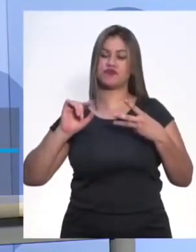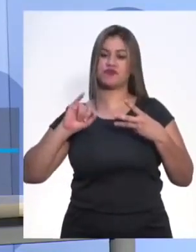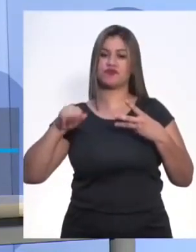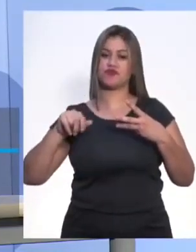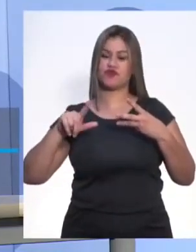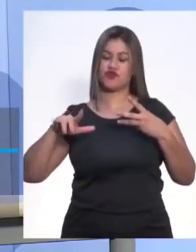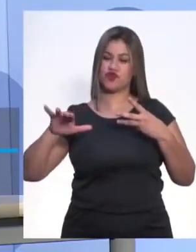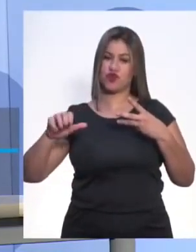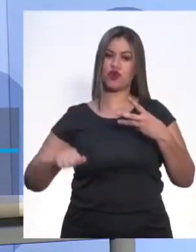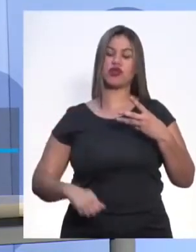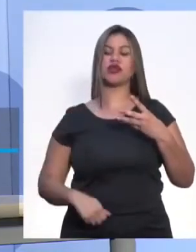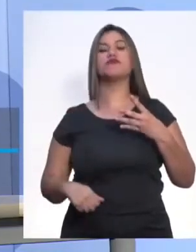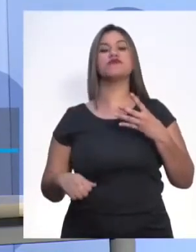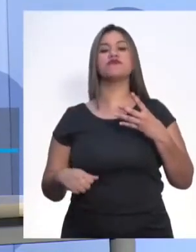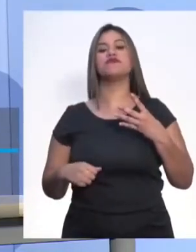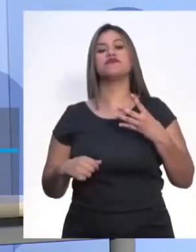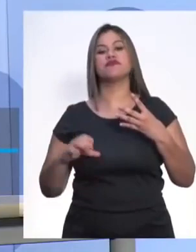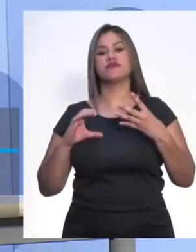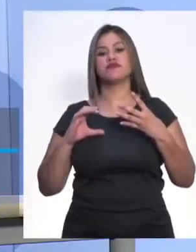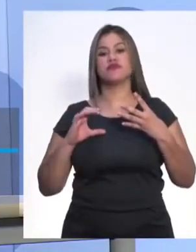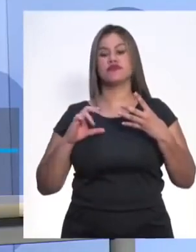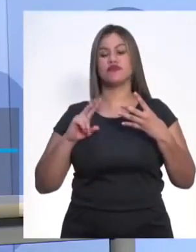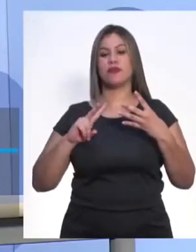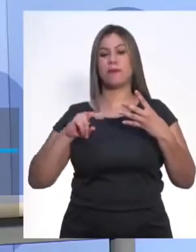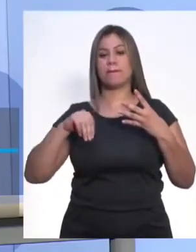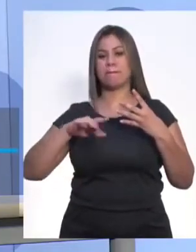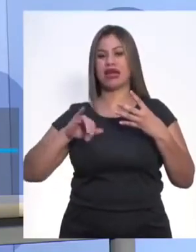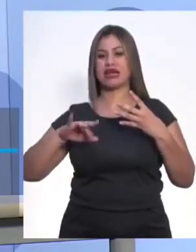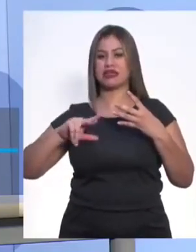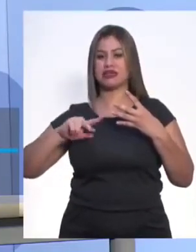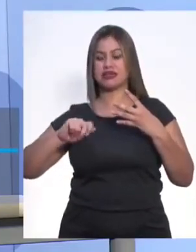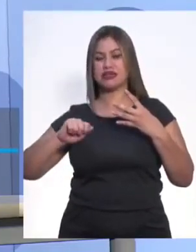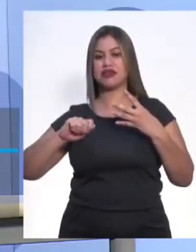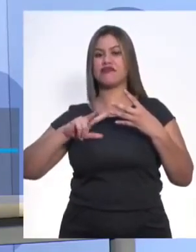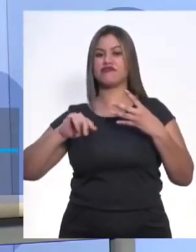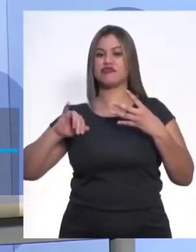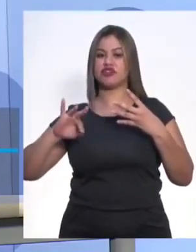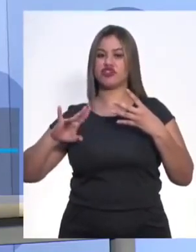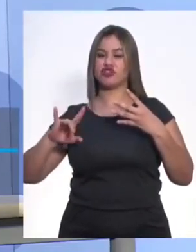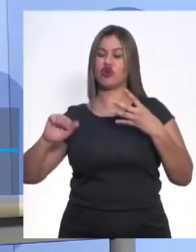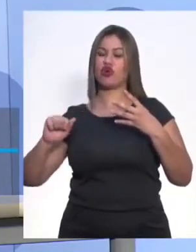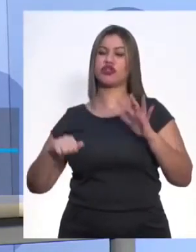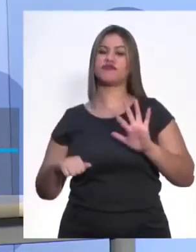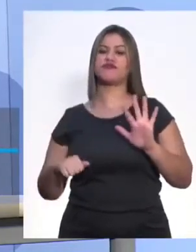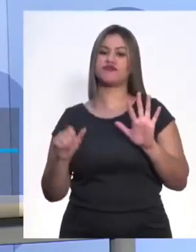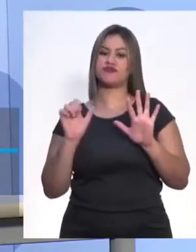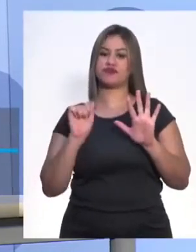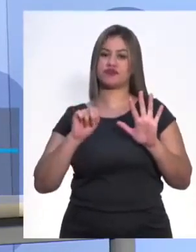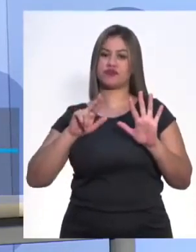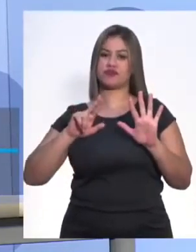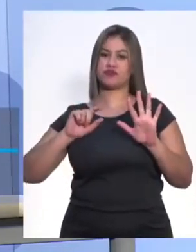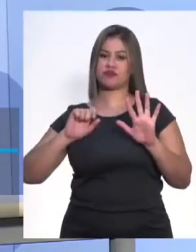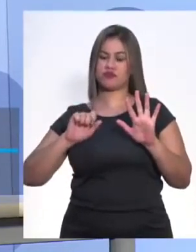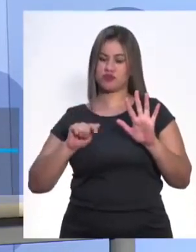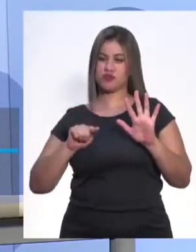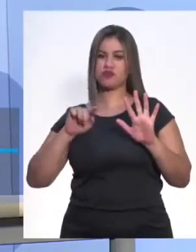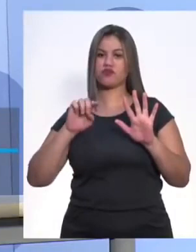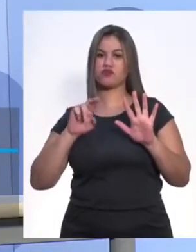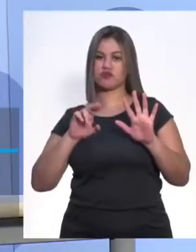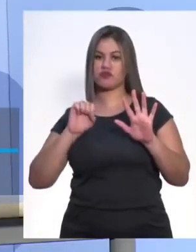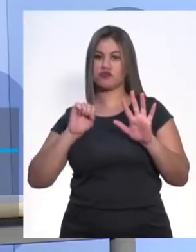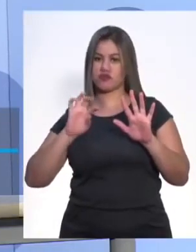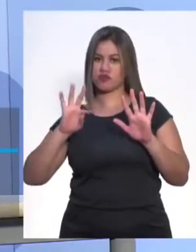Júlia, da professora Silene, a Maria Vitória, a aluna do professor José Benedito, o Augusto, a aluna do